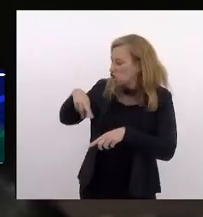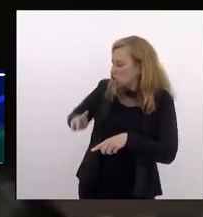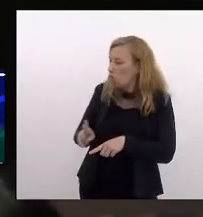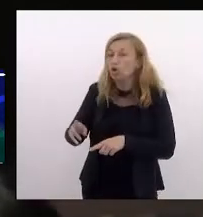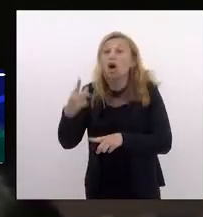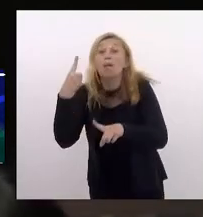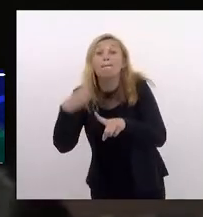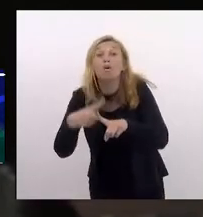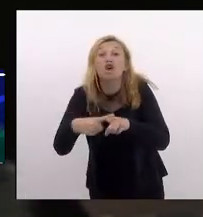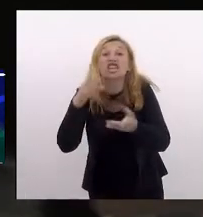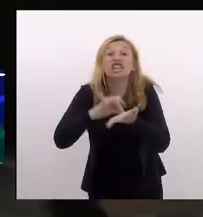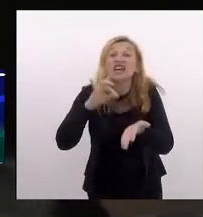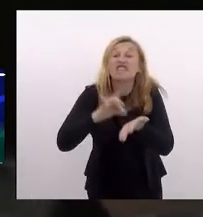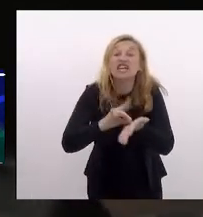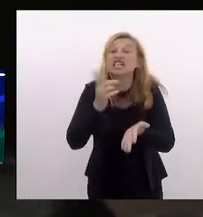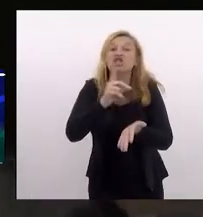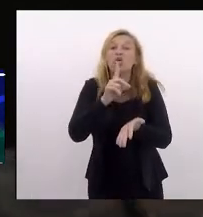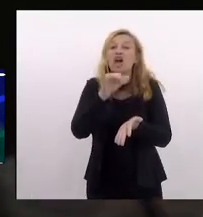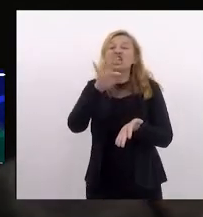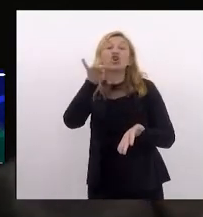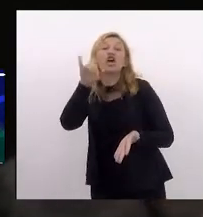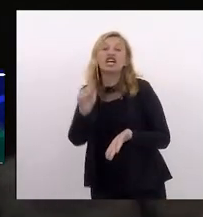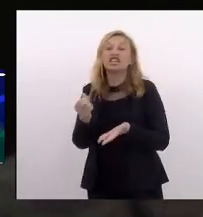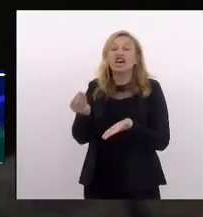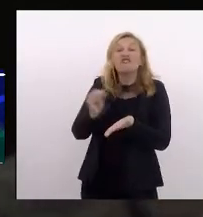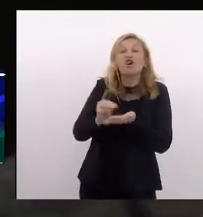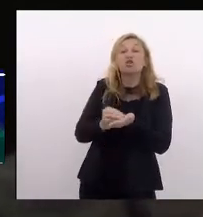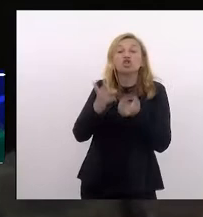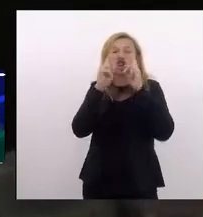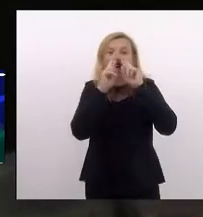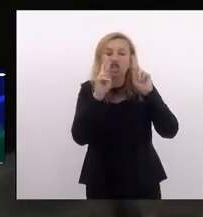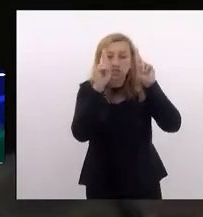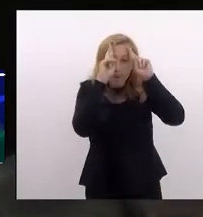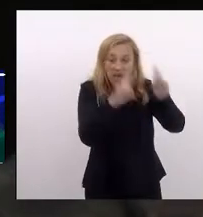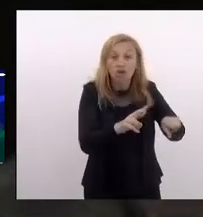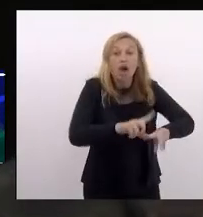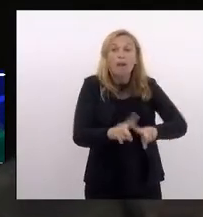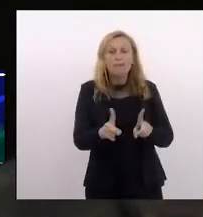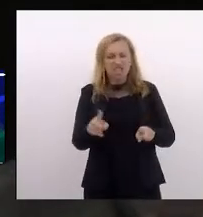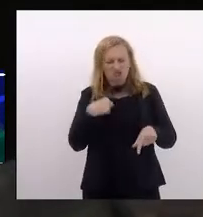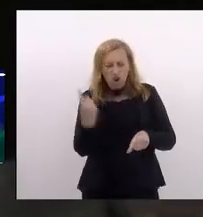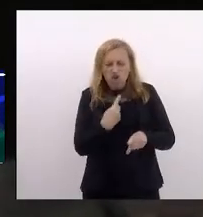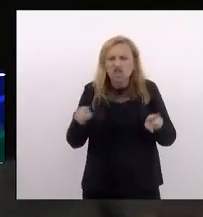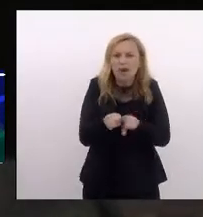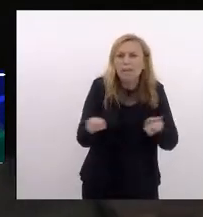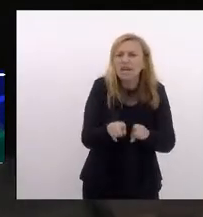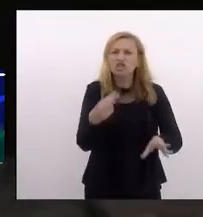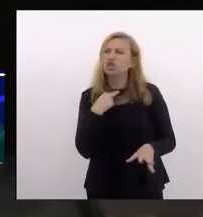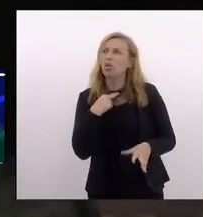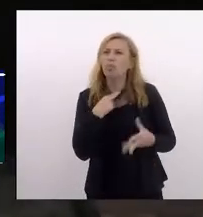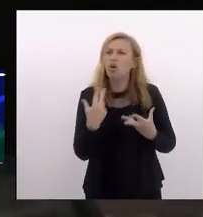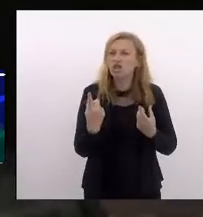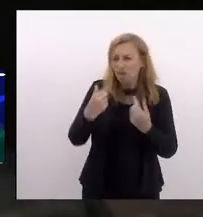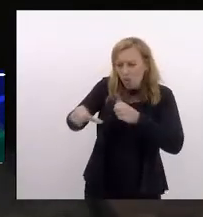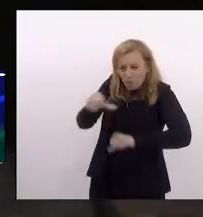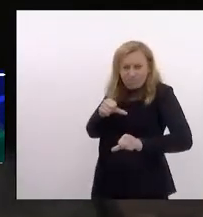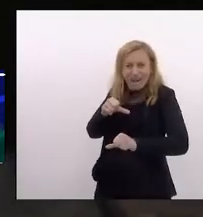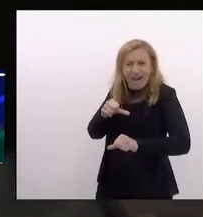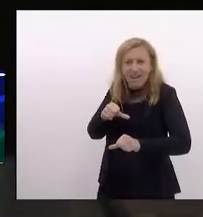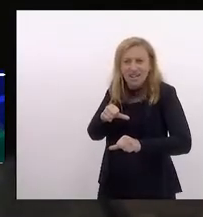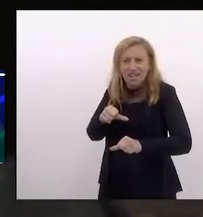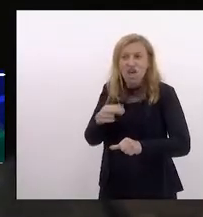qualquer na verdade não é mesmo tolerância de respeito eu sou contra mas a gente também não pode até a coisa o inverso